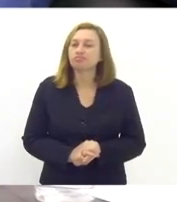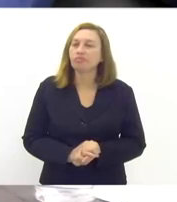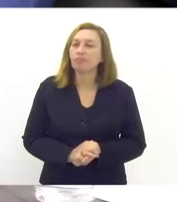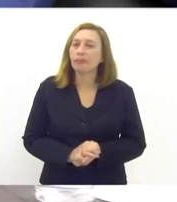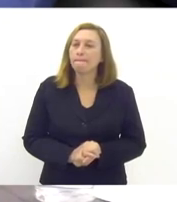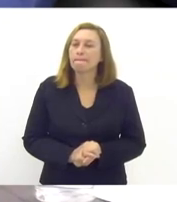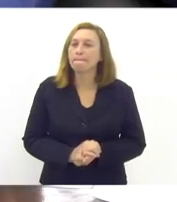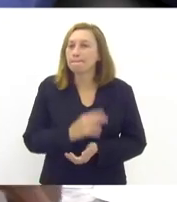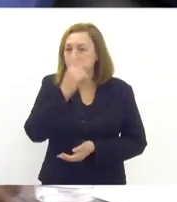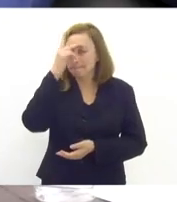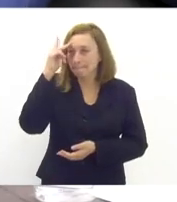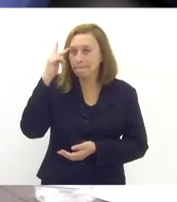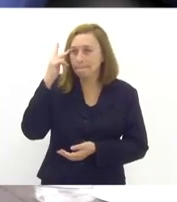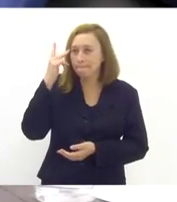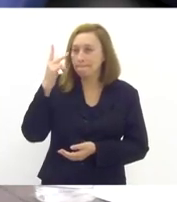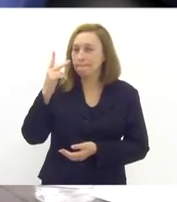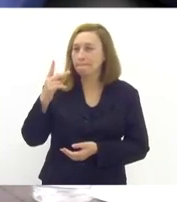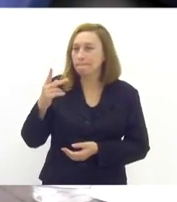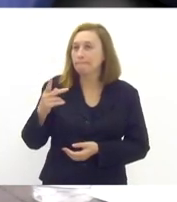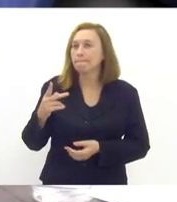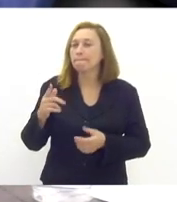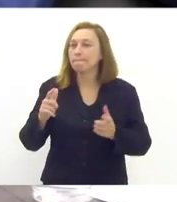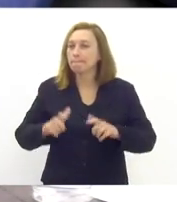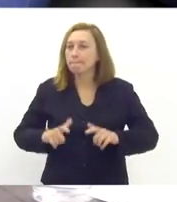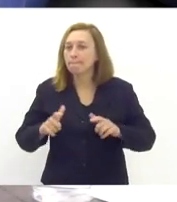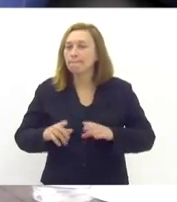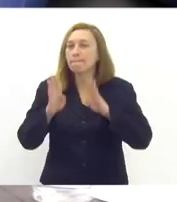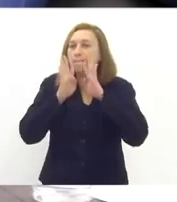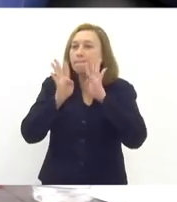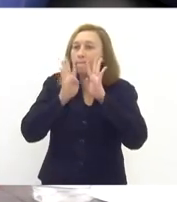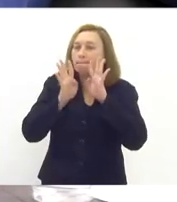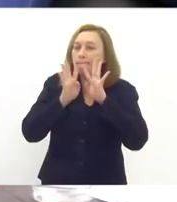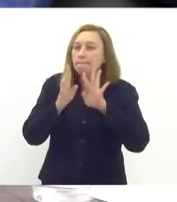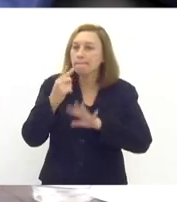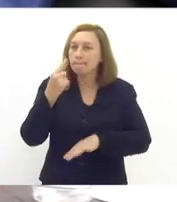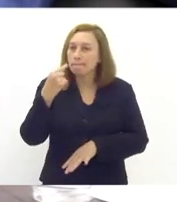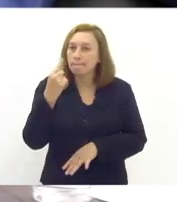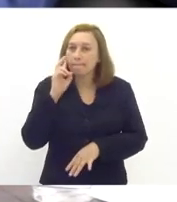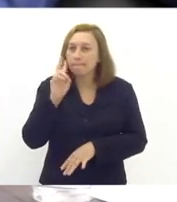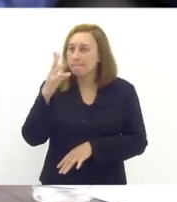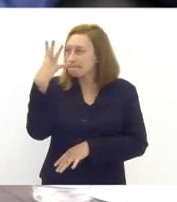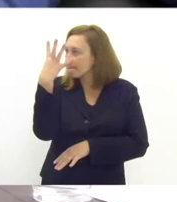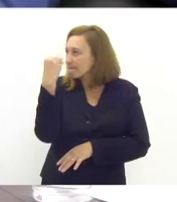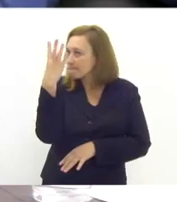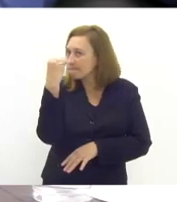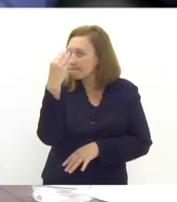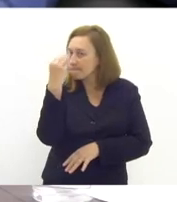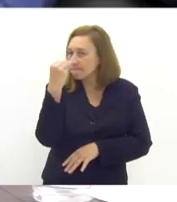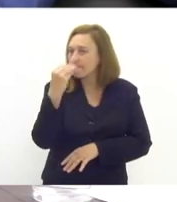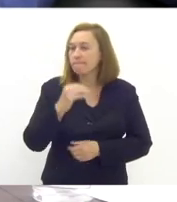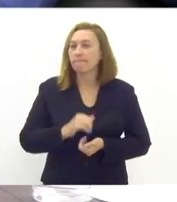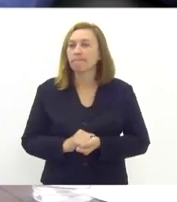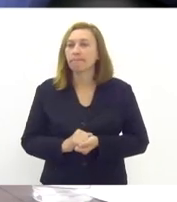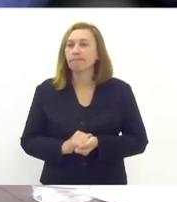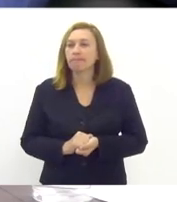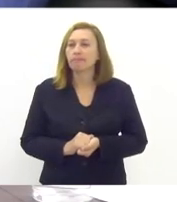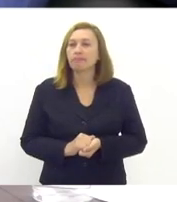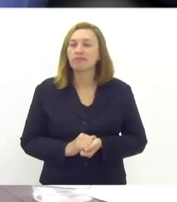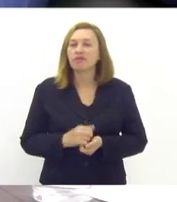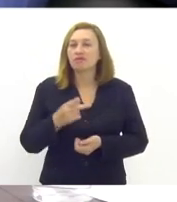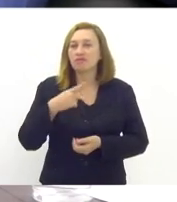receptadores da área, sobre Facebook, viram minha foto no perfil e me colocaram nesse